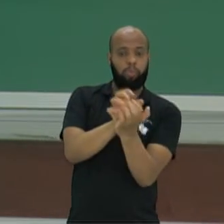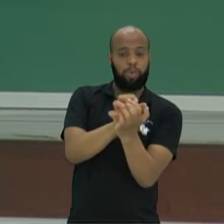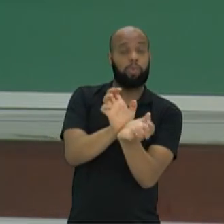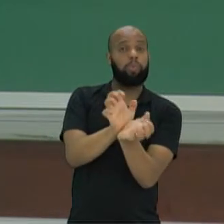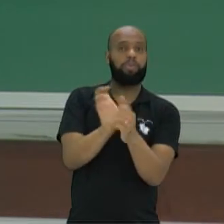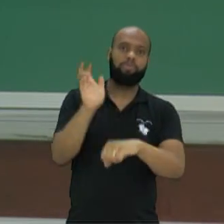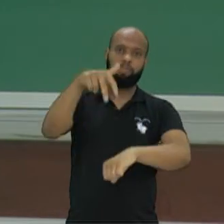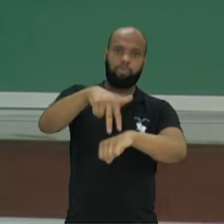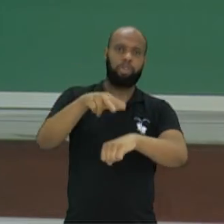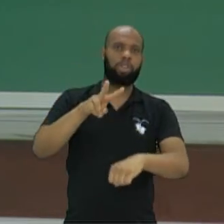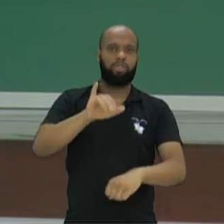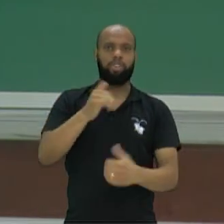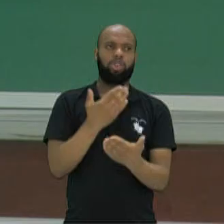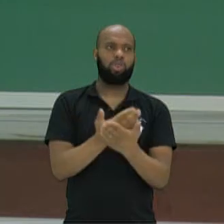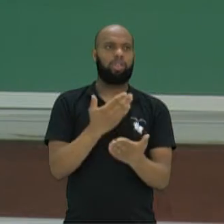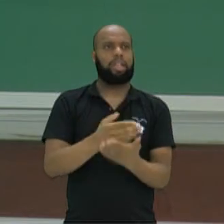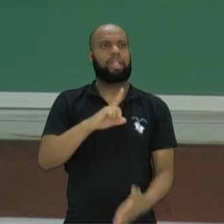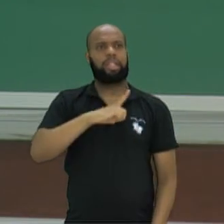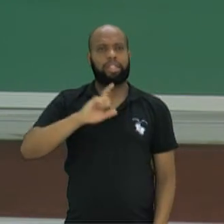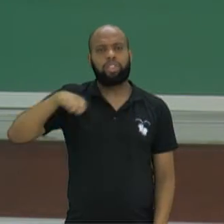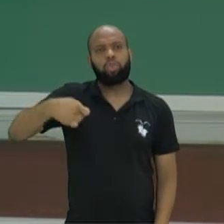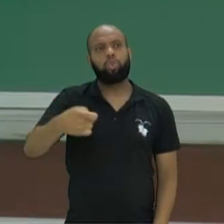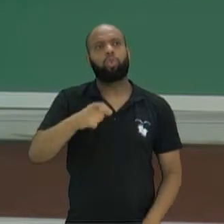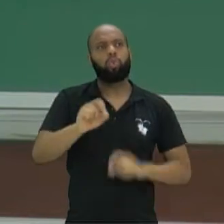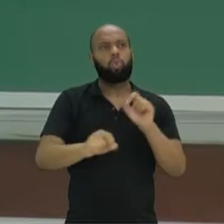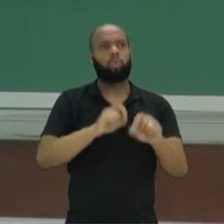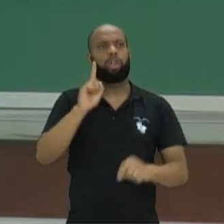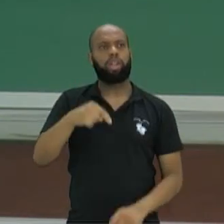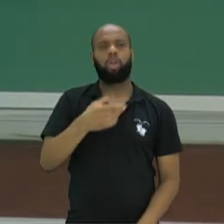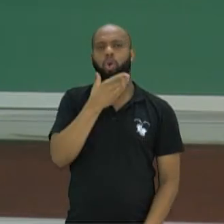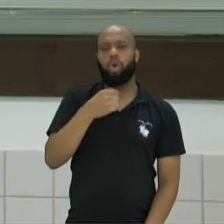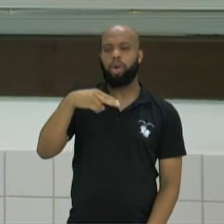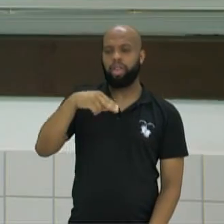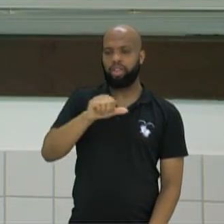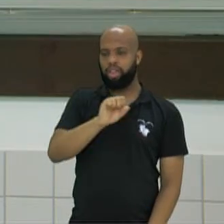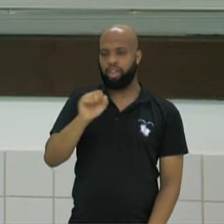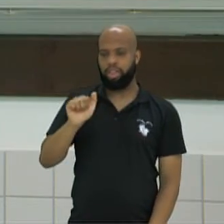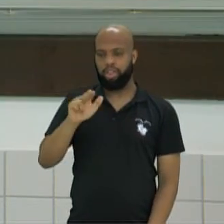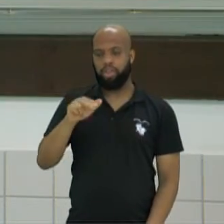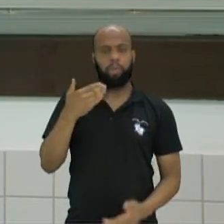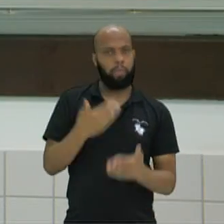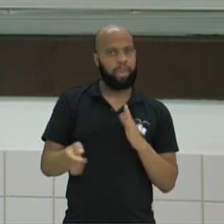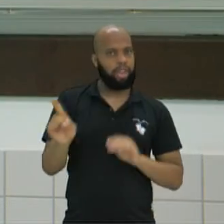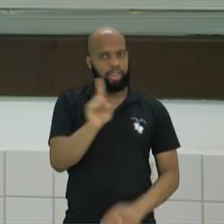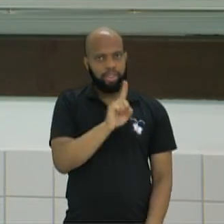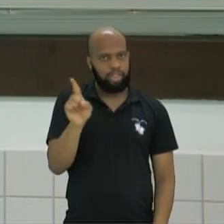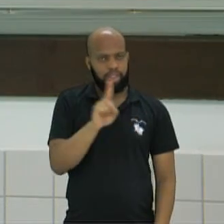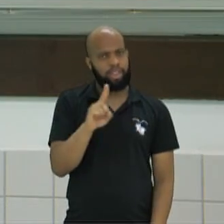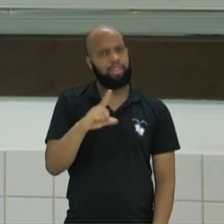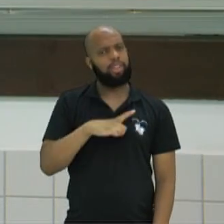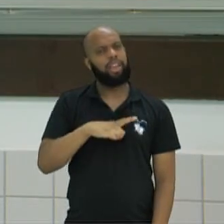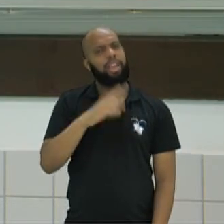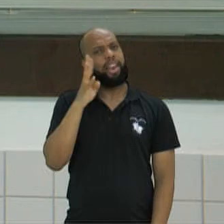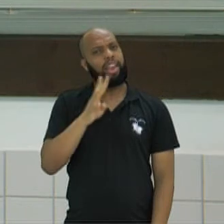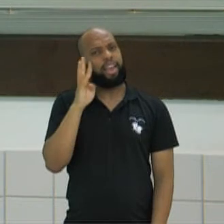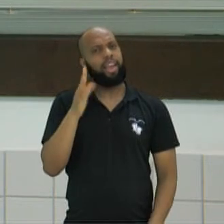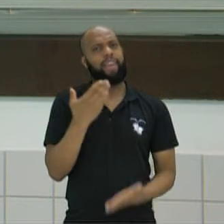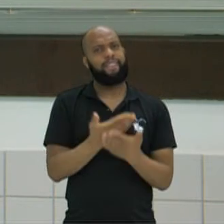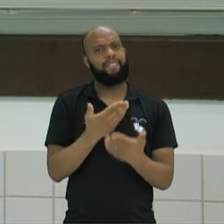na próxima aula, vocês vão estudar sobre o Maurício de Nassau. Não percam, ficou, como diz o